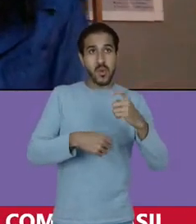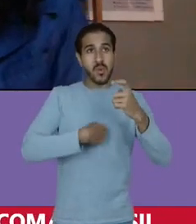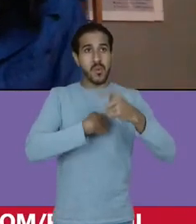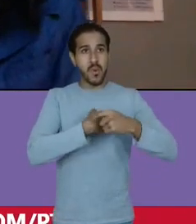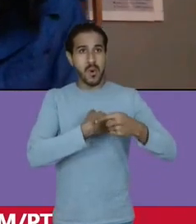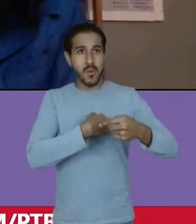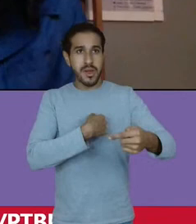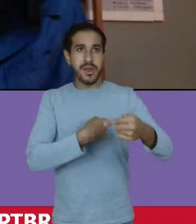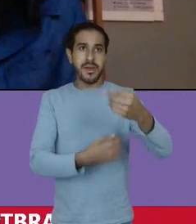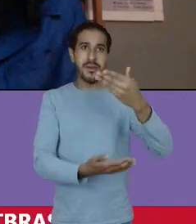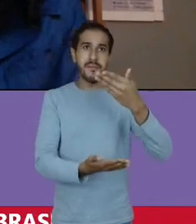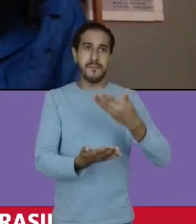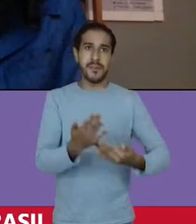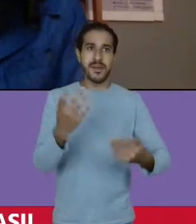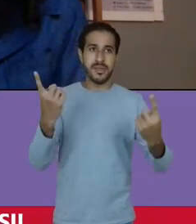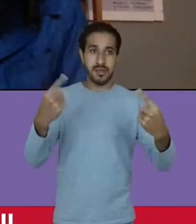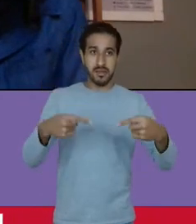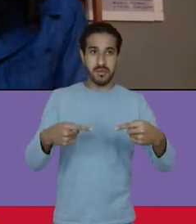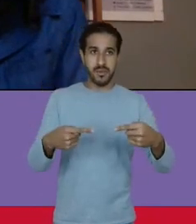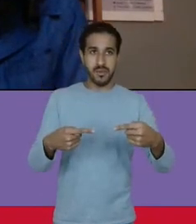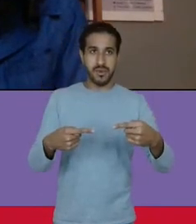determinado momento, perdeu a disputa.